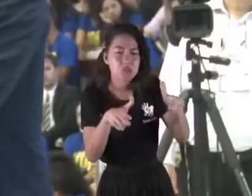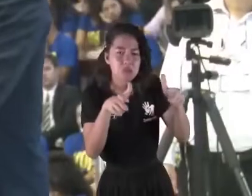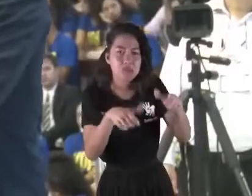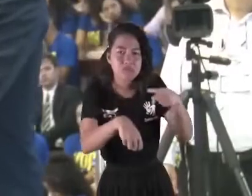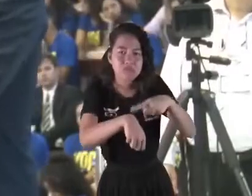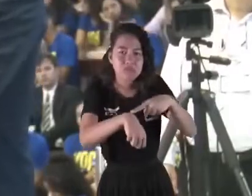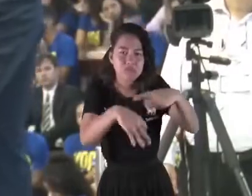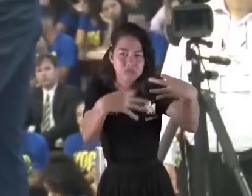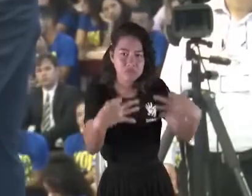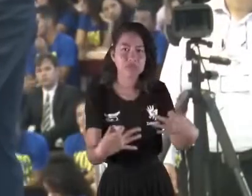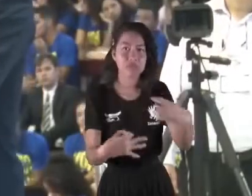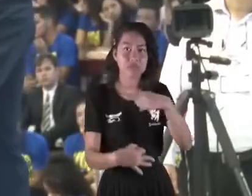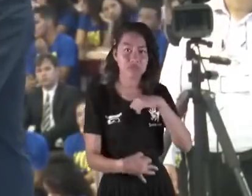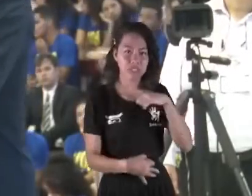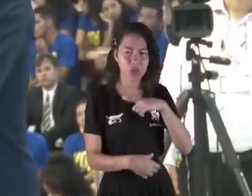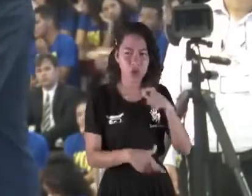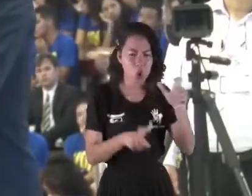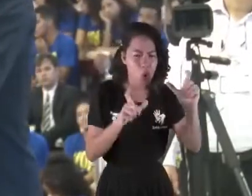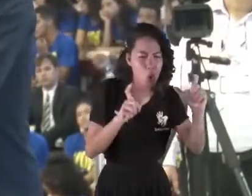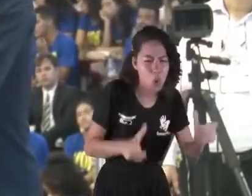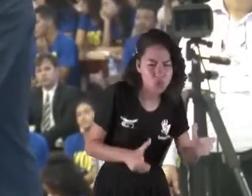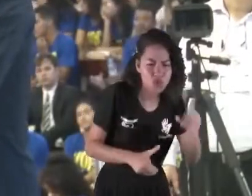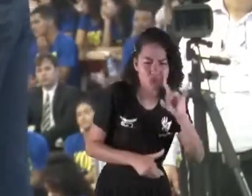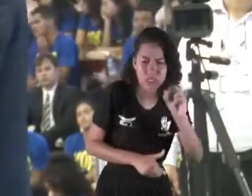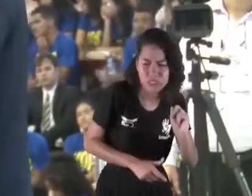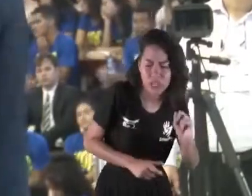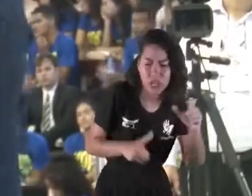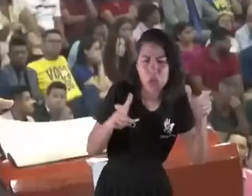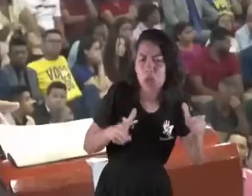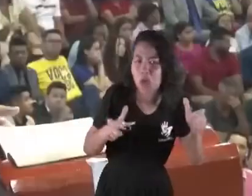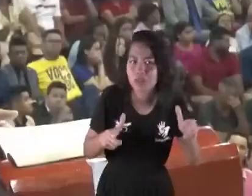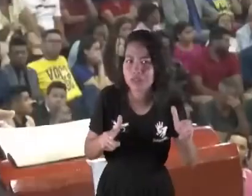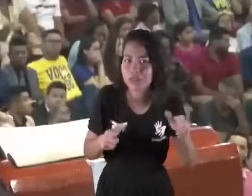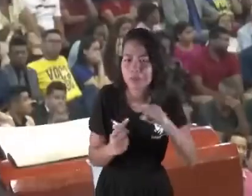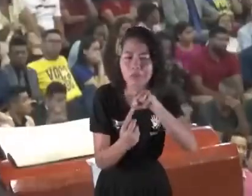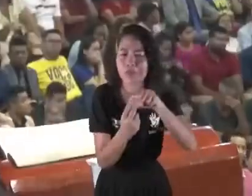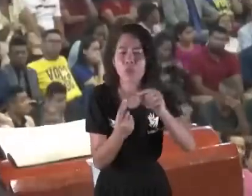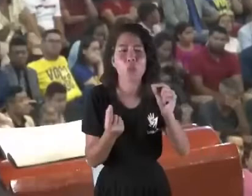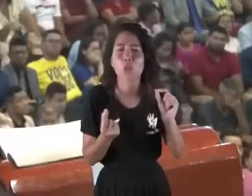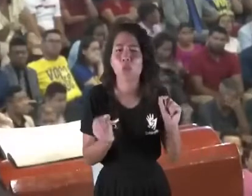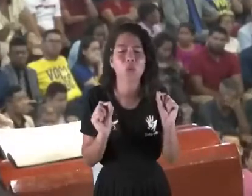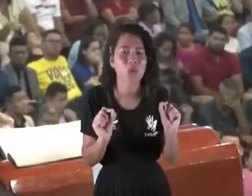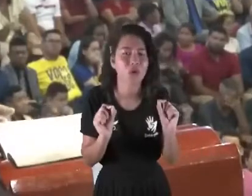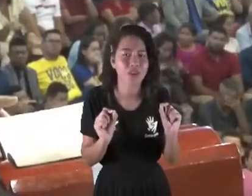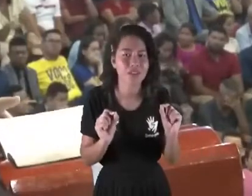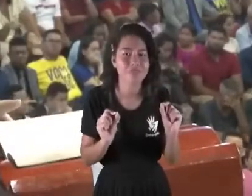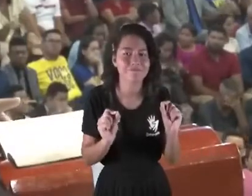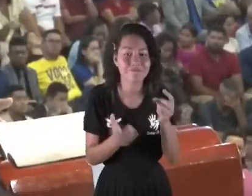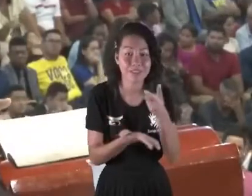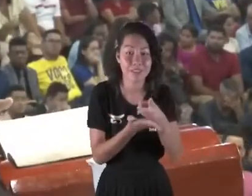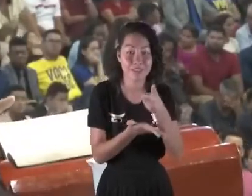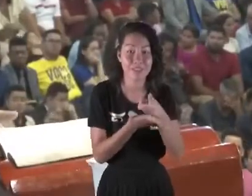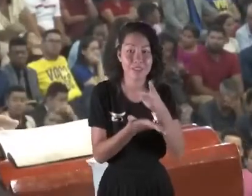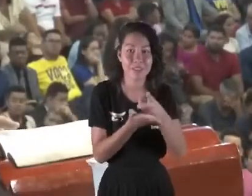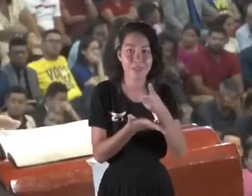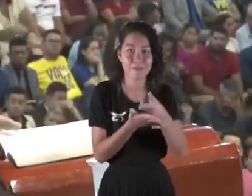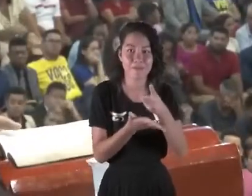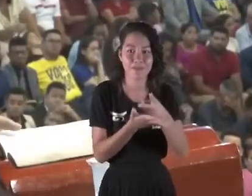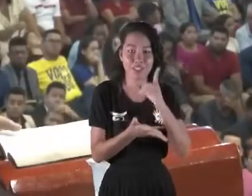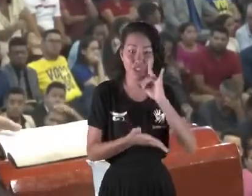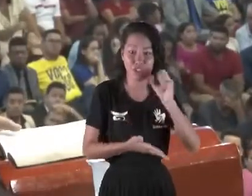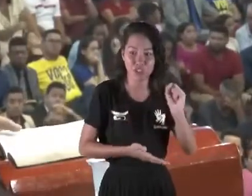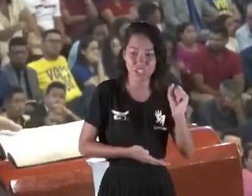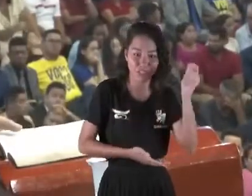e toda chamada tem um onde, para que todas as vezes que aquela data se